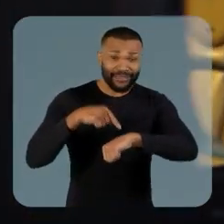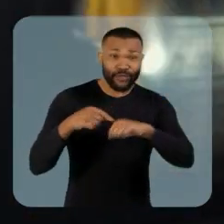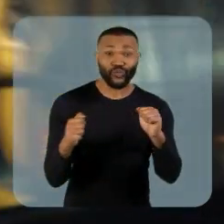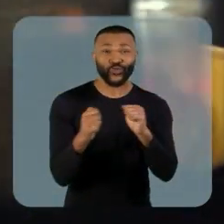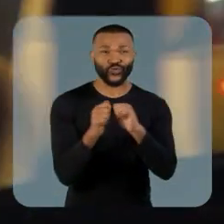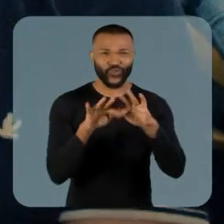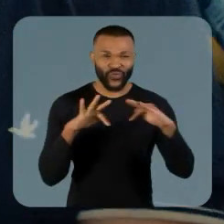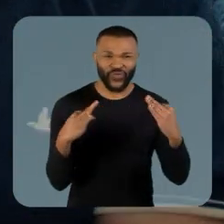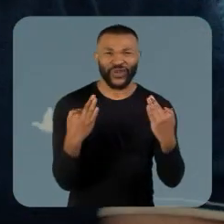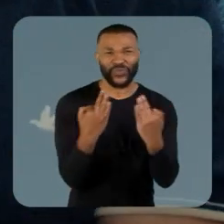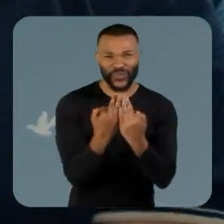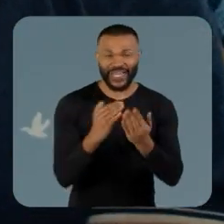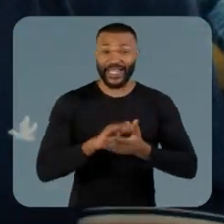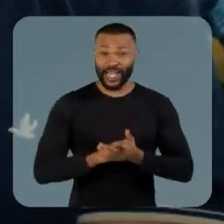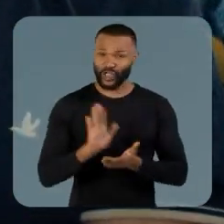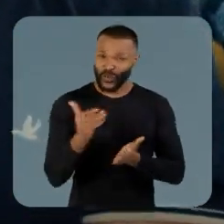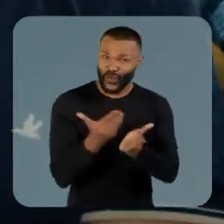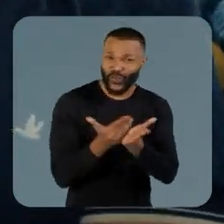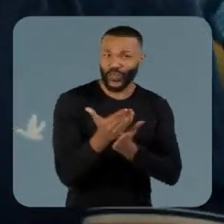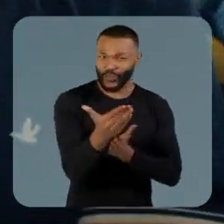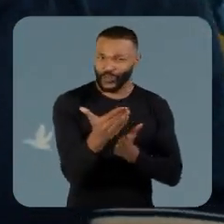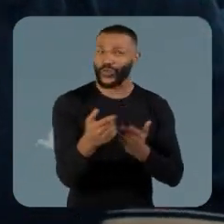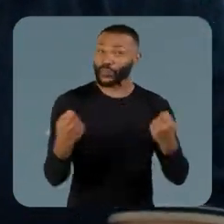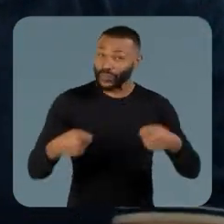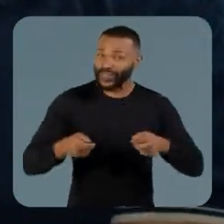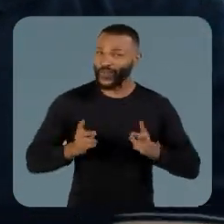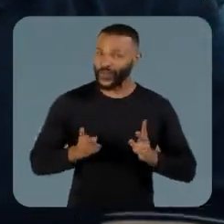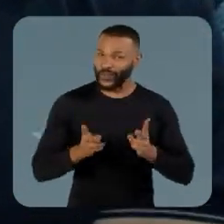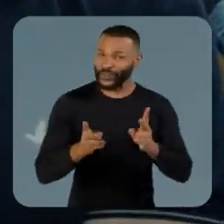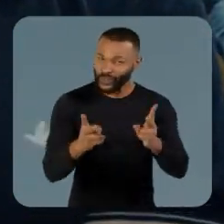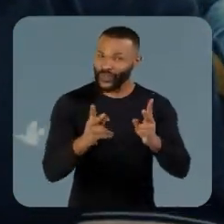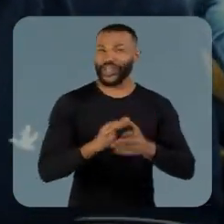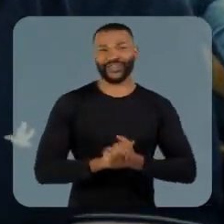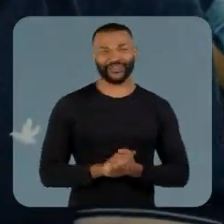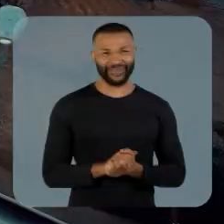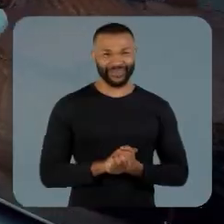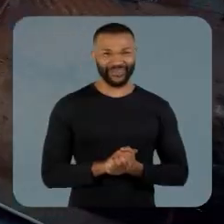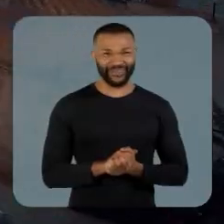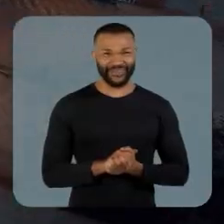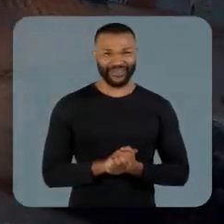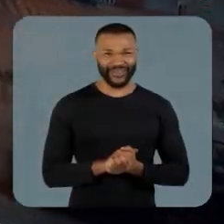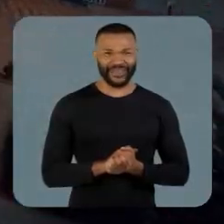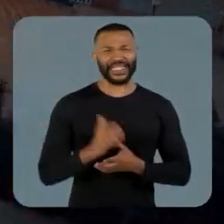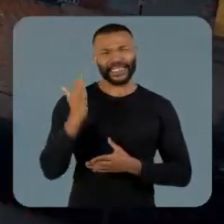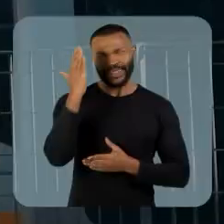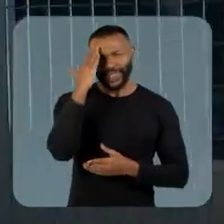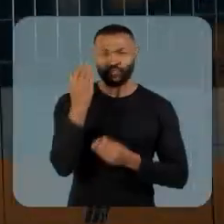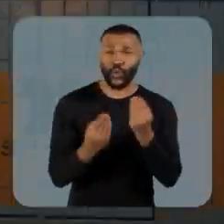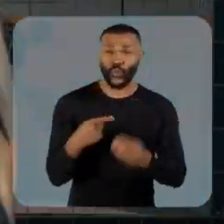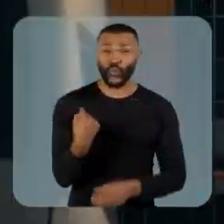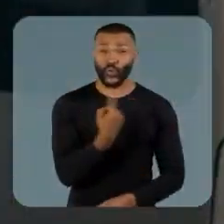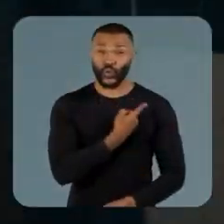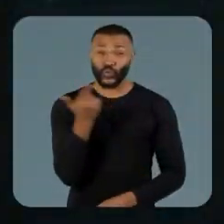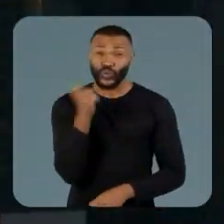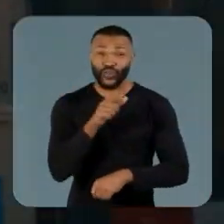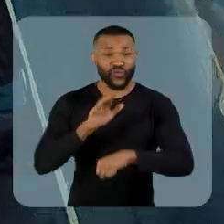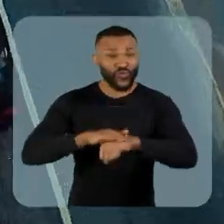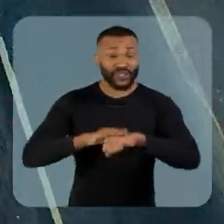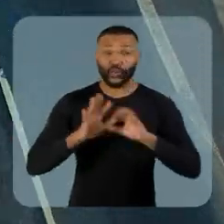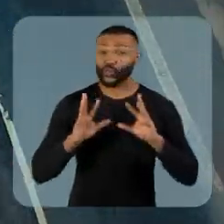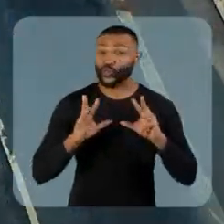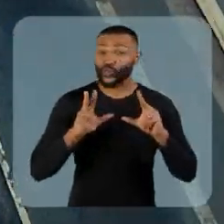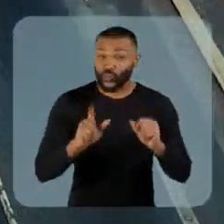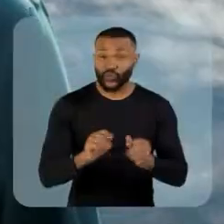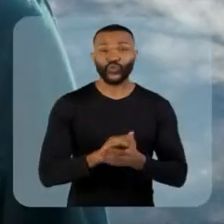com a família. O primeiro chute já foi dado, né? É só esticar mais um pouco a bola, né? E sabe como a gente conseguiu fazer tudo